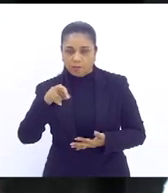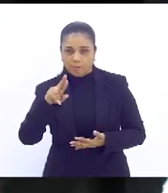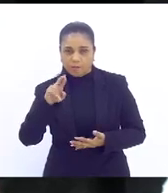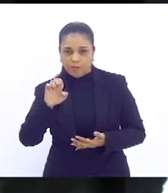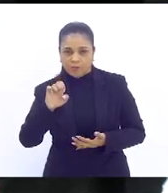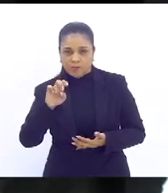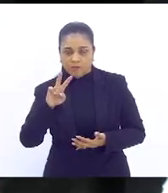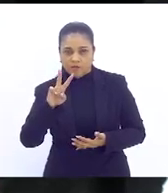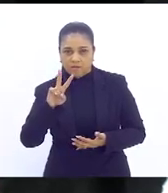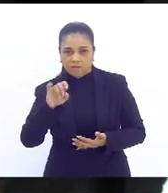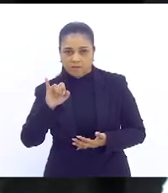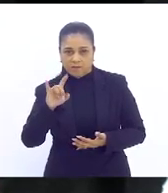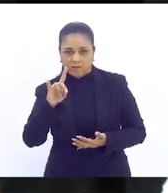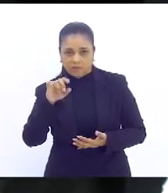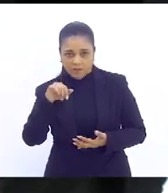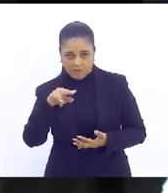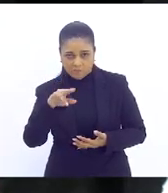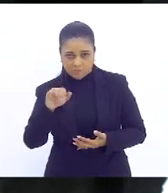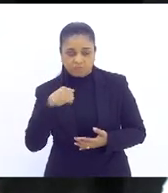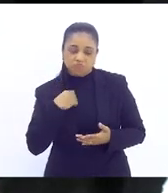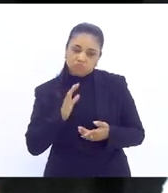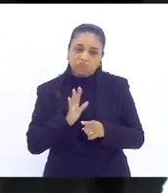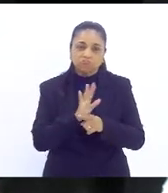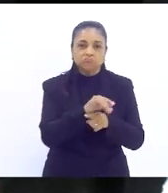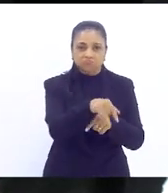né e